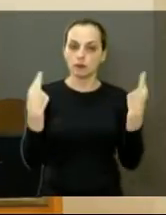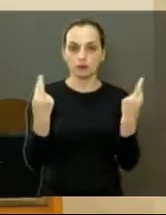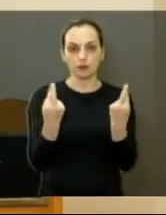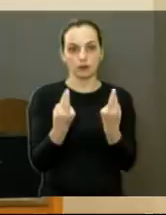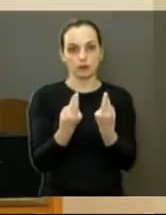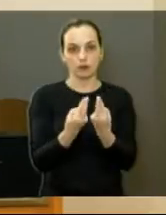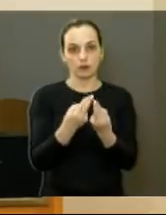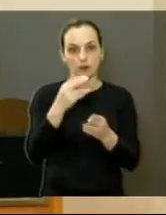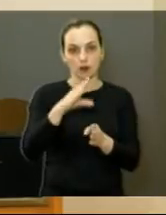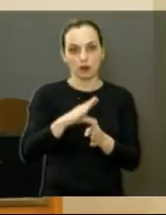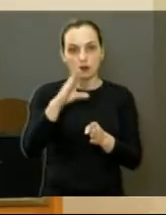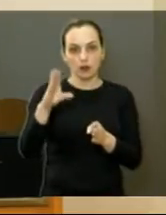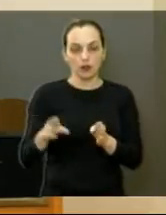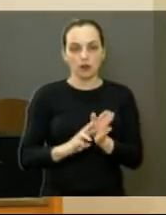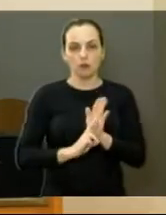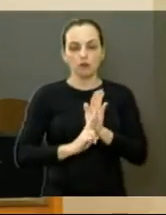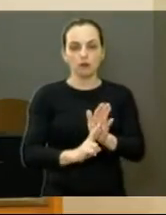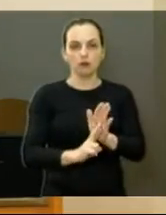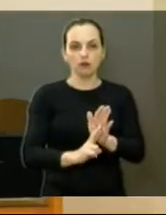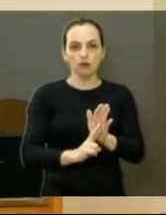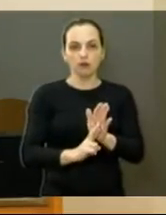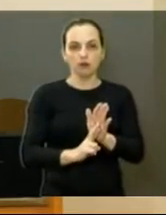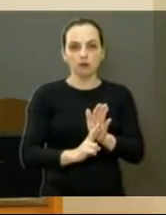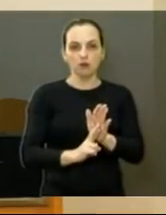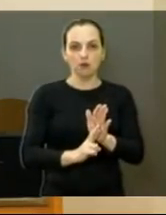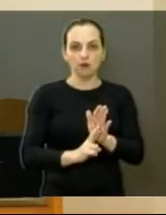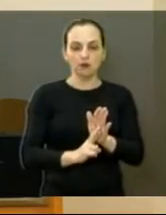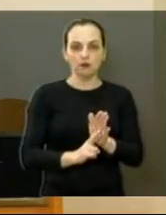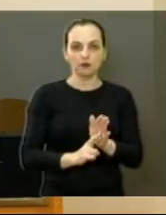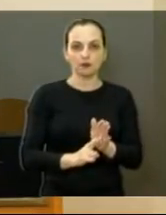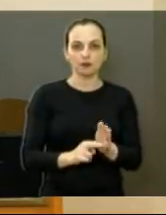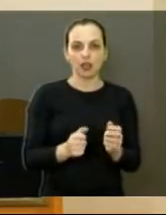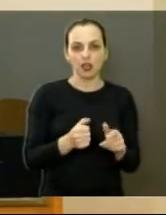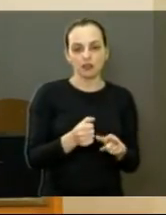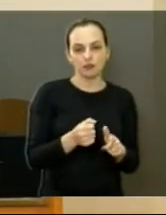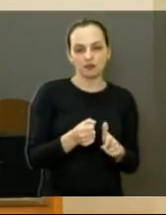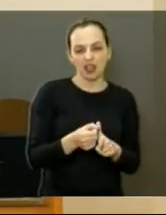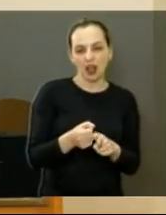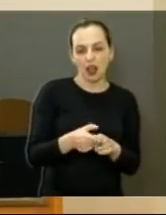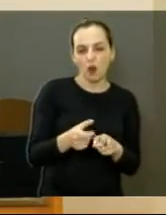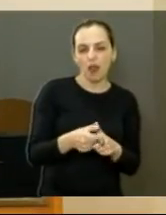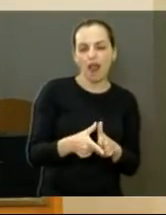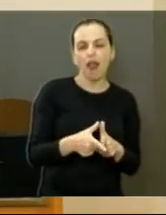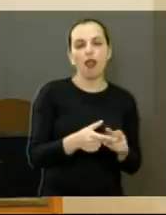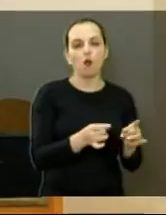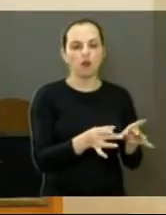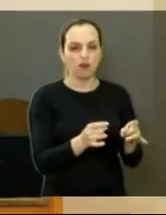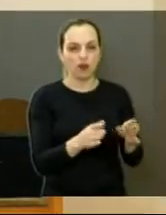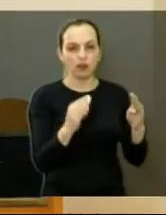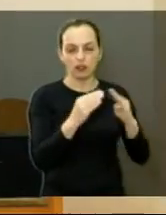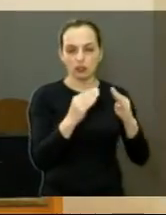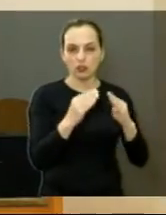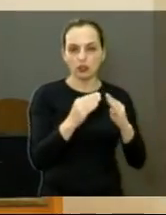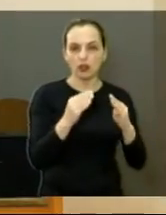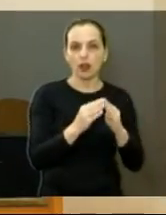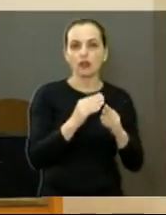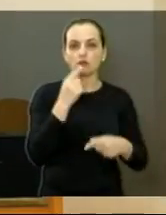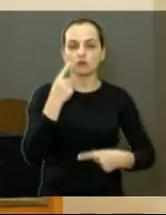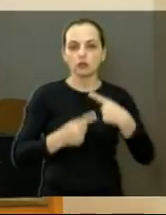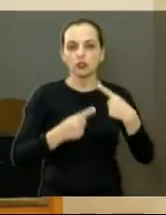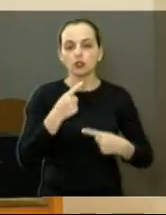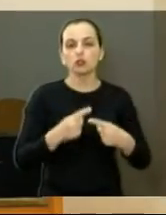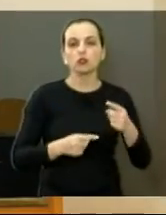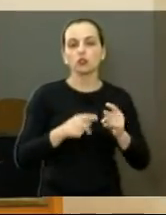na Câmara com representantes do mercado imobiliário e técnicos da Prefeitura para discutir projetos que mudam a